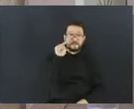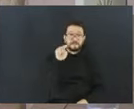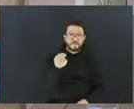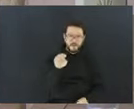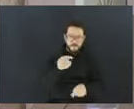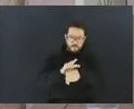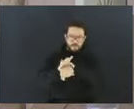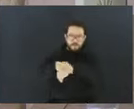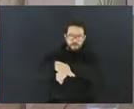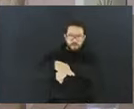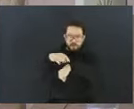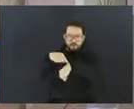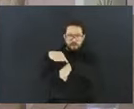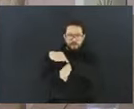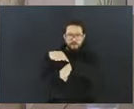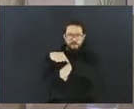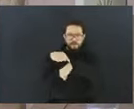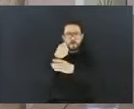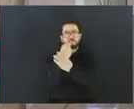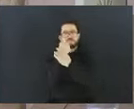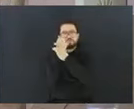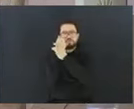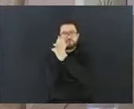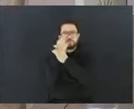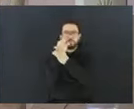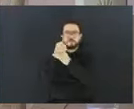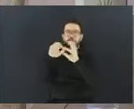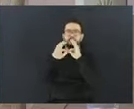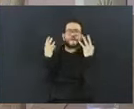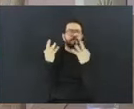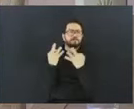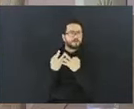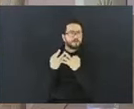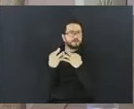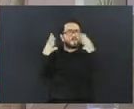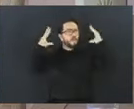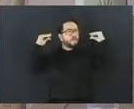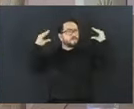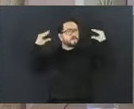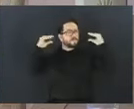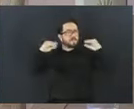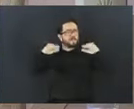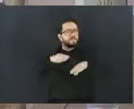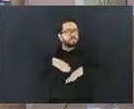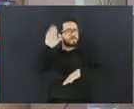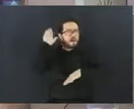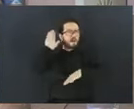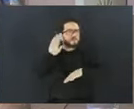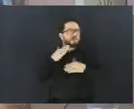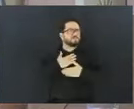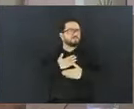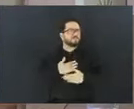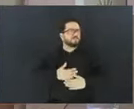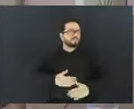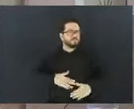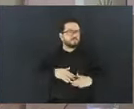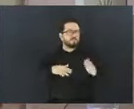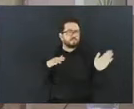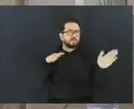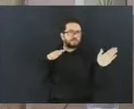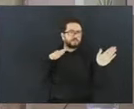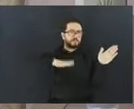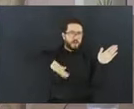que possibilitou maior segurança e conforto às famílias com as crianças identificadas. Nessa